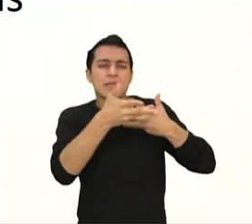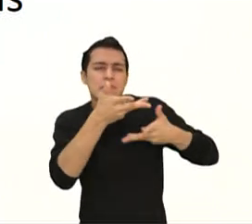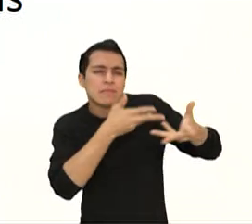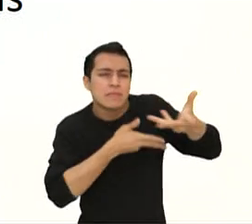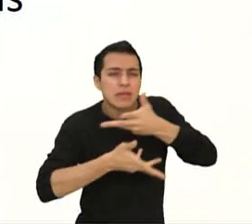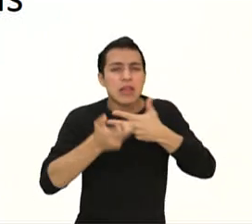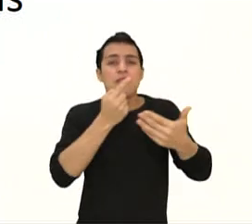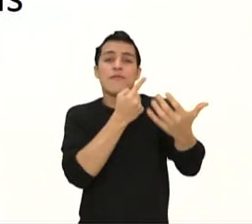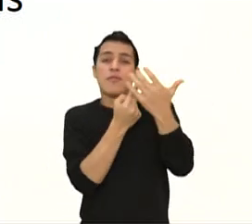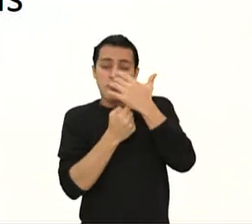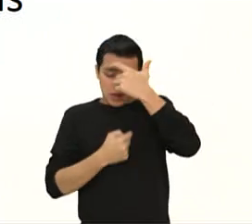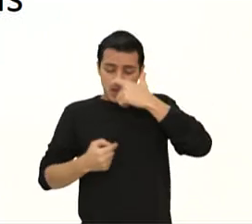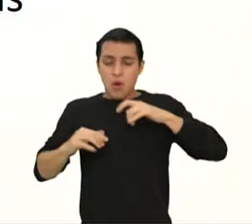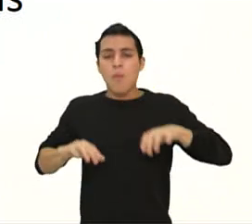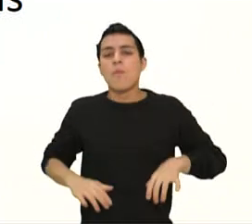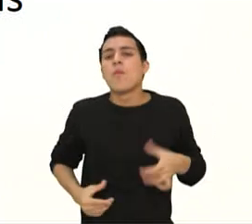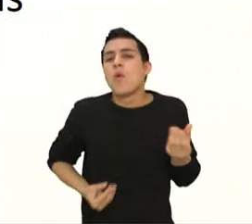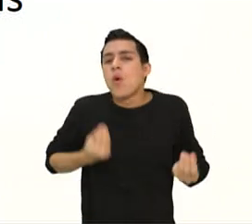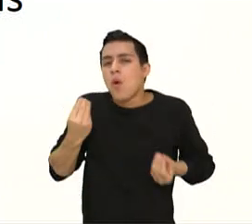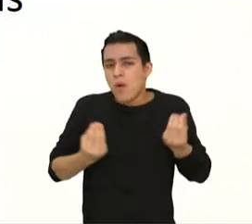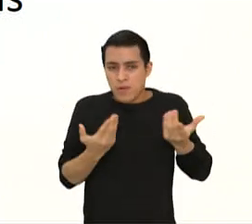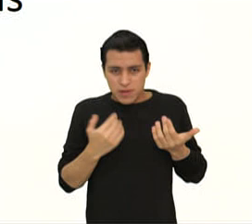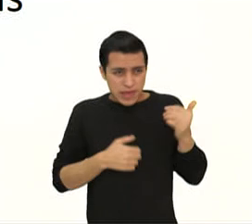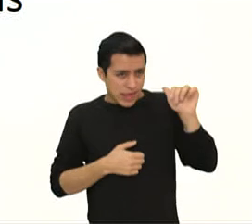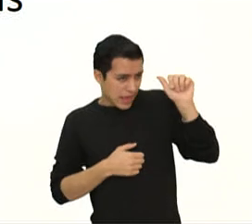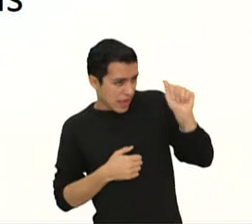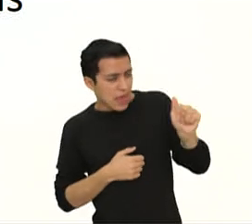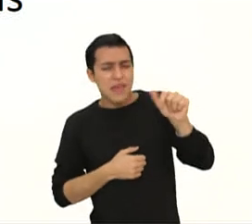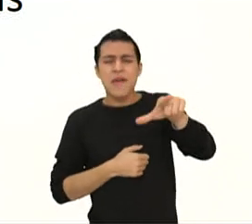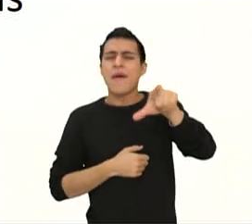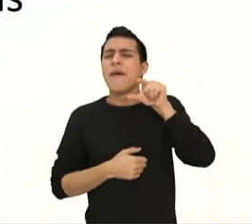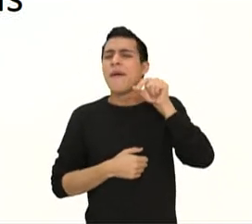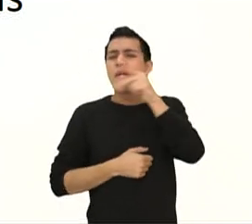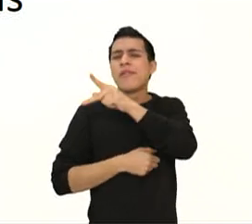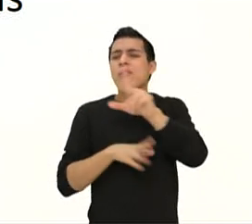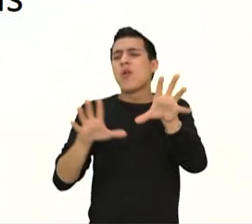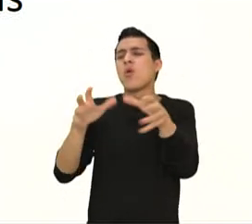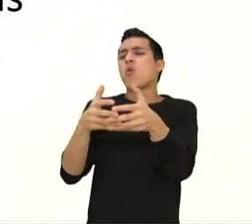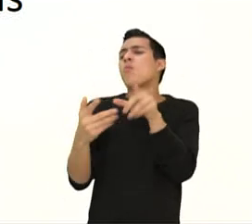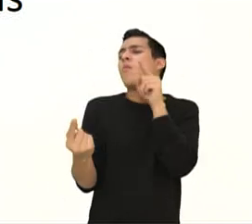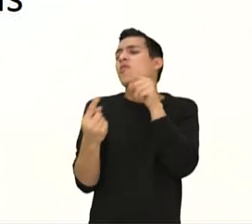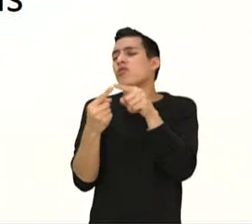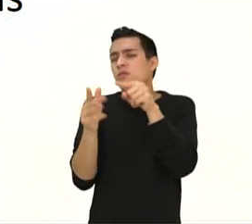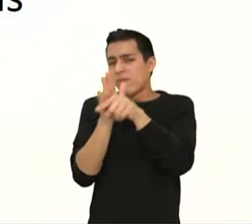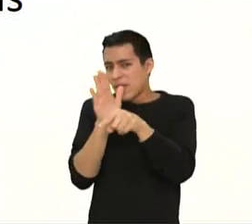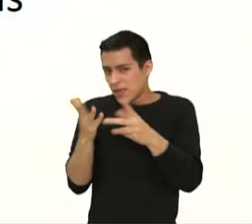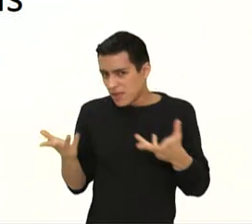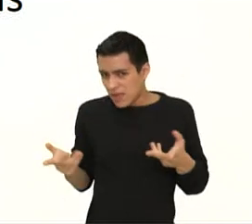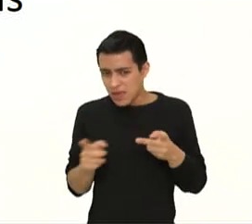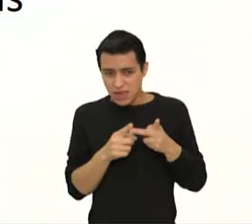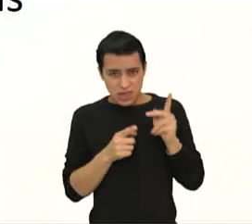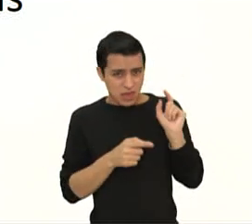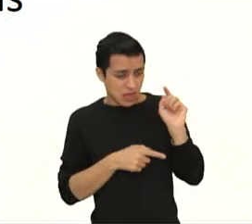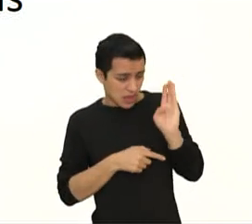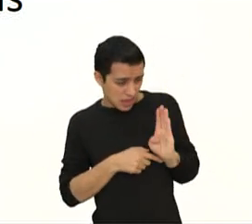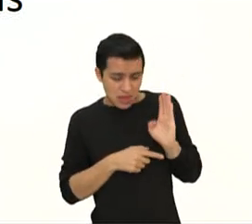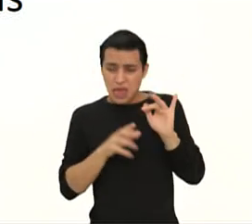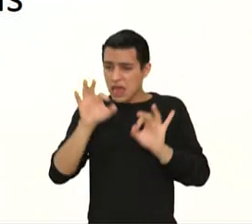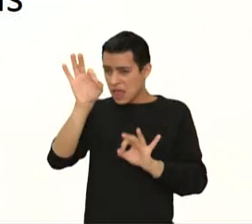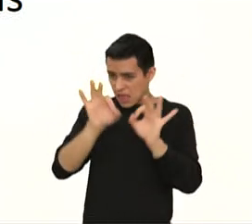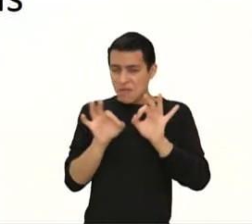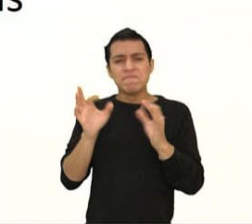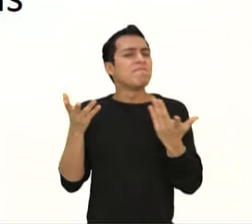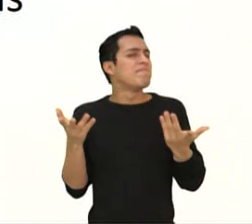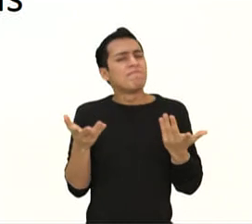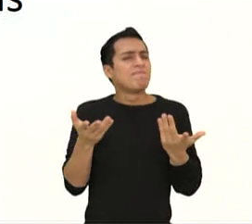na conduta das pessoas. Letra A. Escolha seu público-alvo da pesquisa. Letra B. Elabore